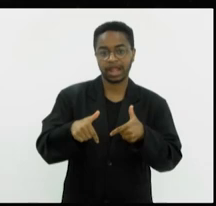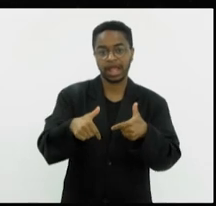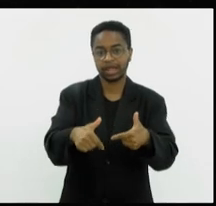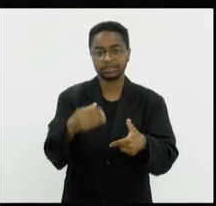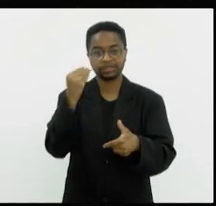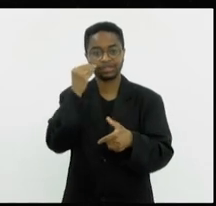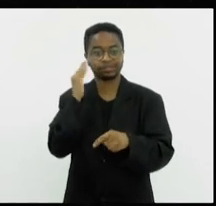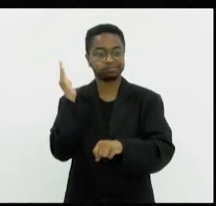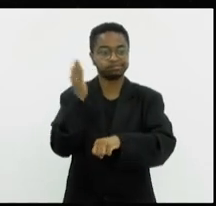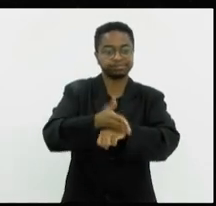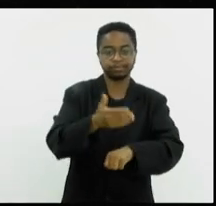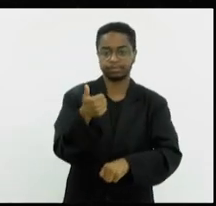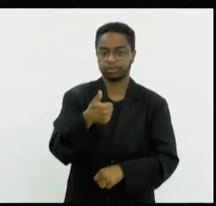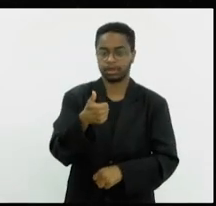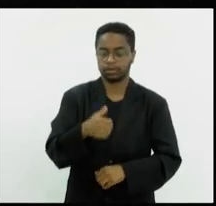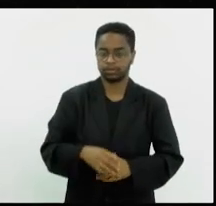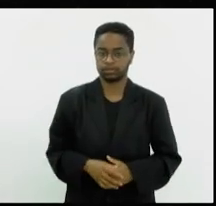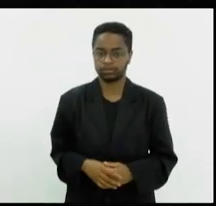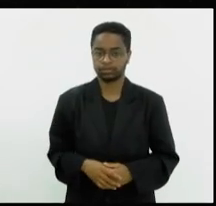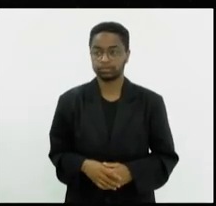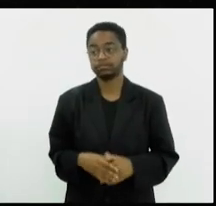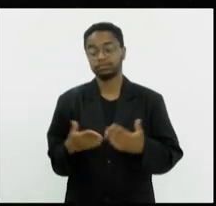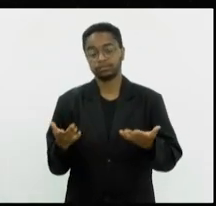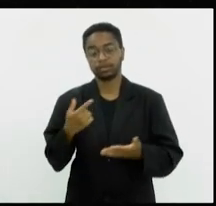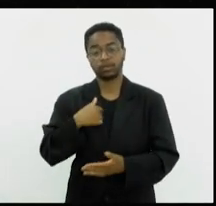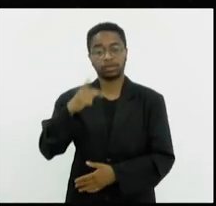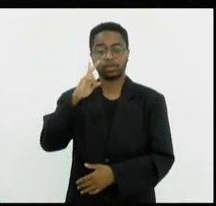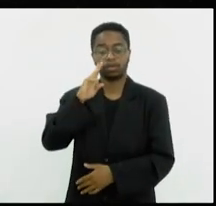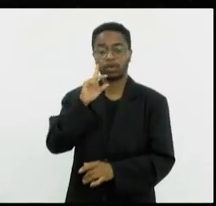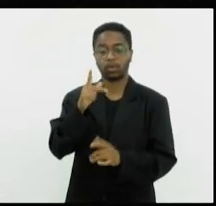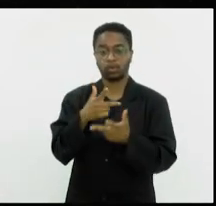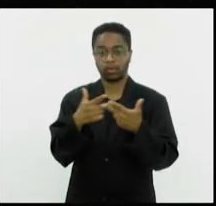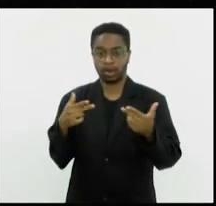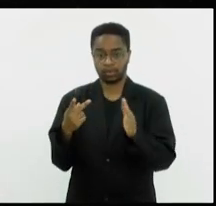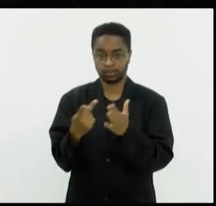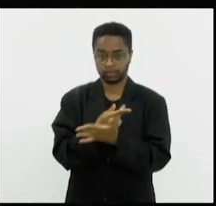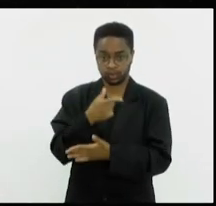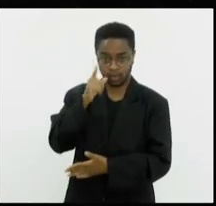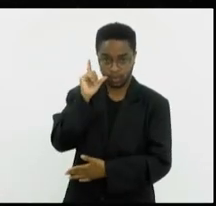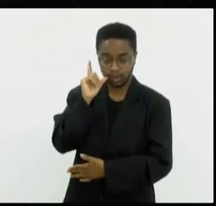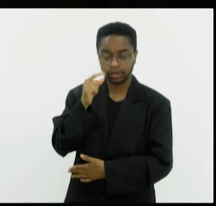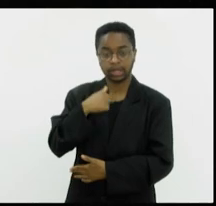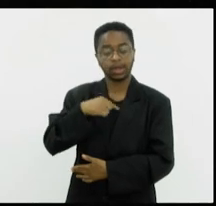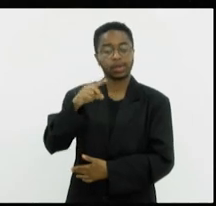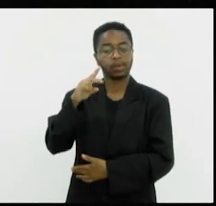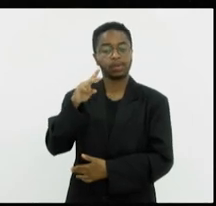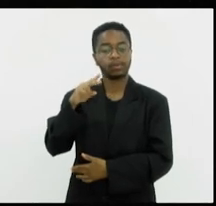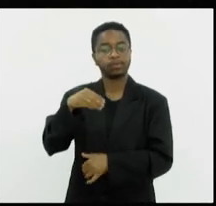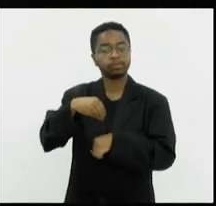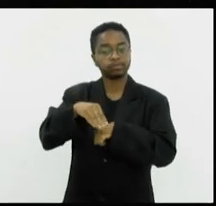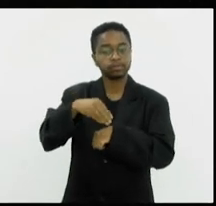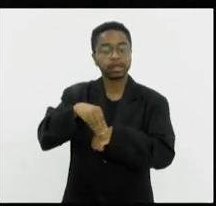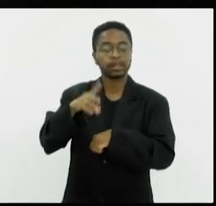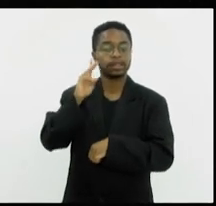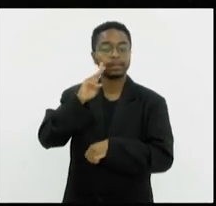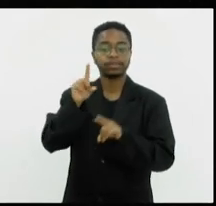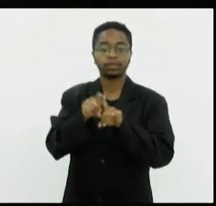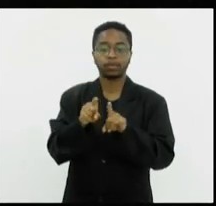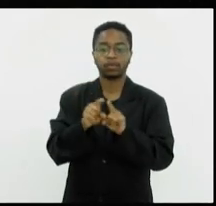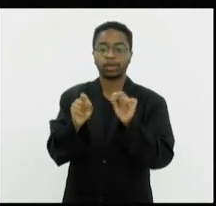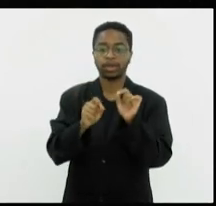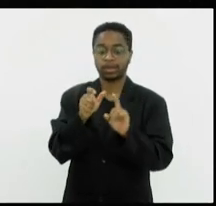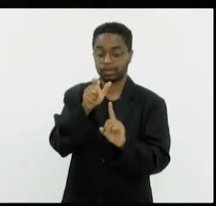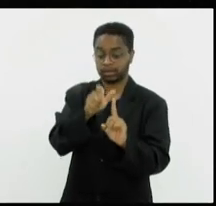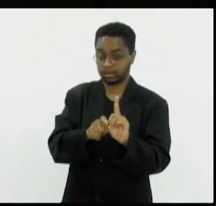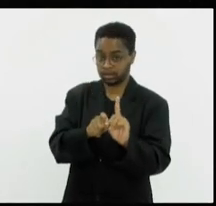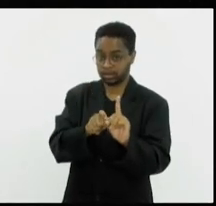episódios E aí me reportando ao que aconteceu ontem Vale lembrar que o autor do fato